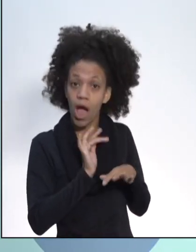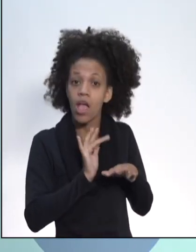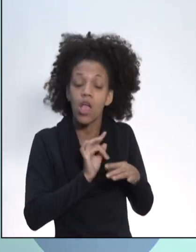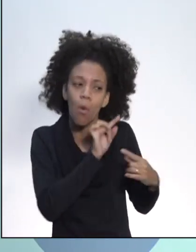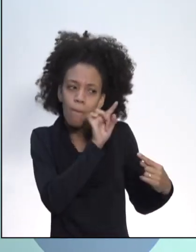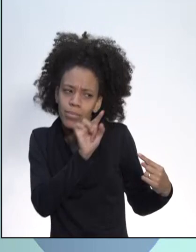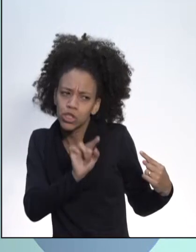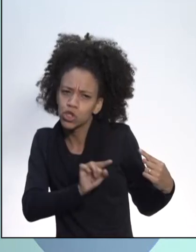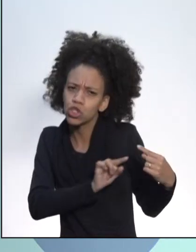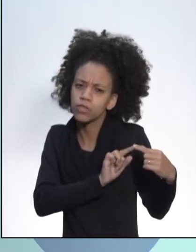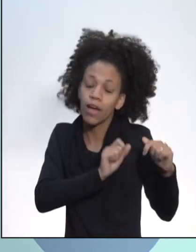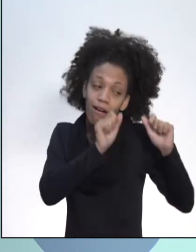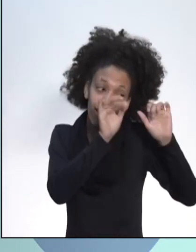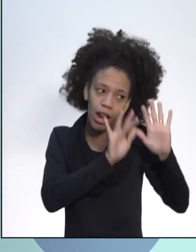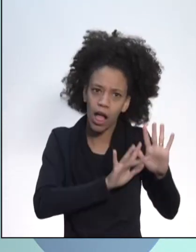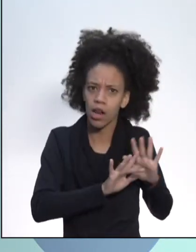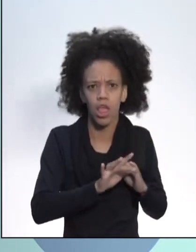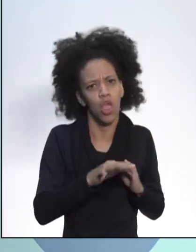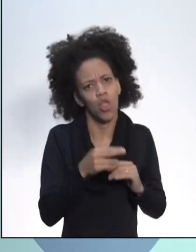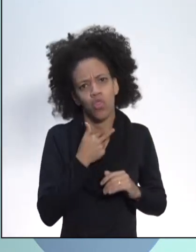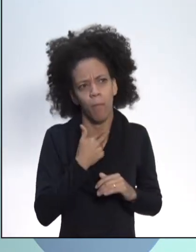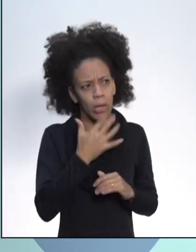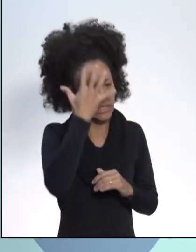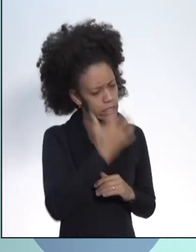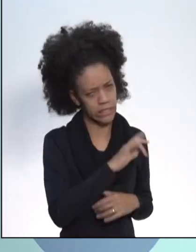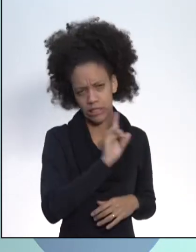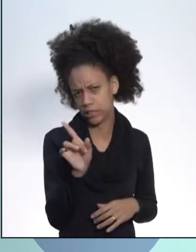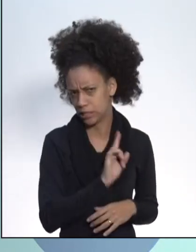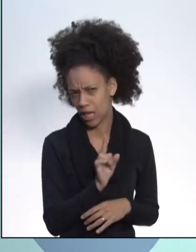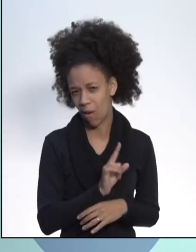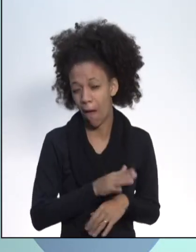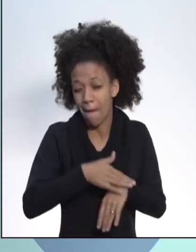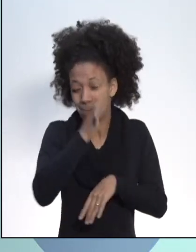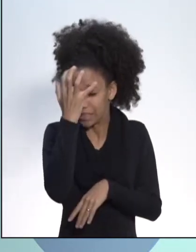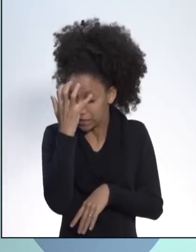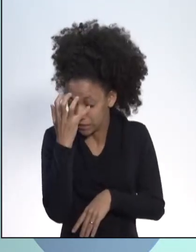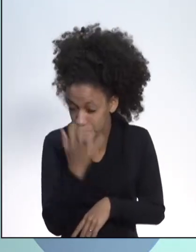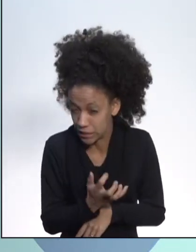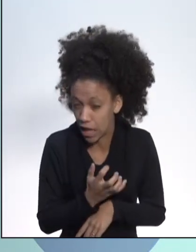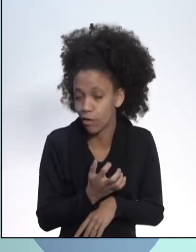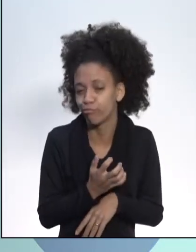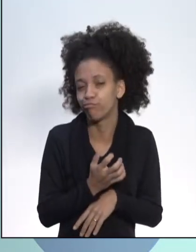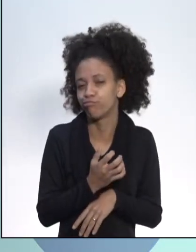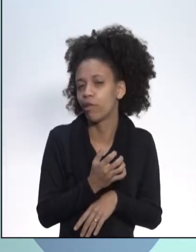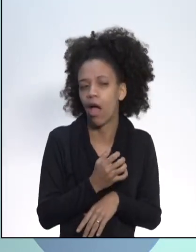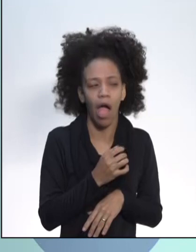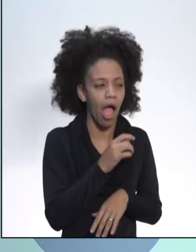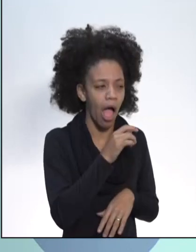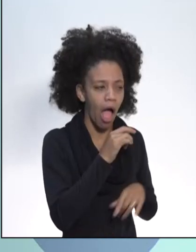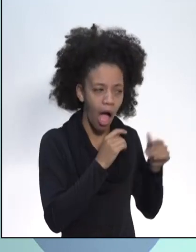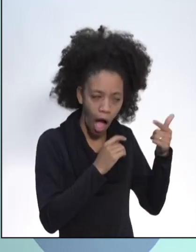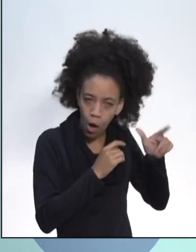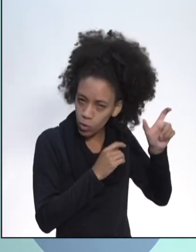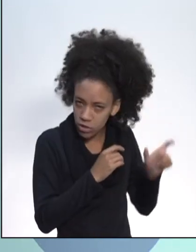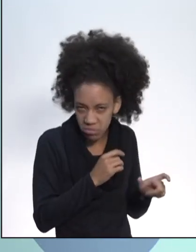objetiva e não agressiva. Quanto mais agressiva você for, menos as pessoas vão te